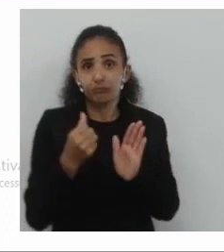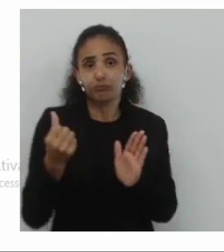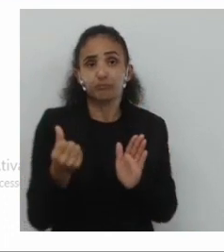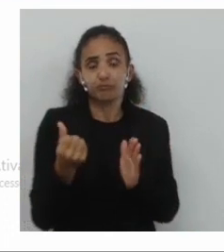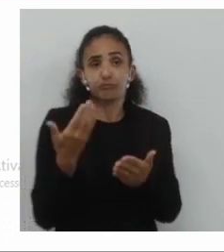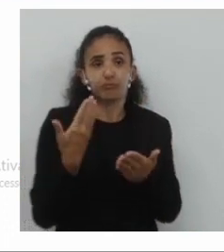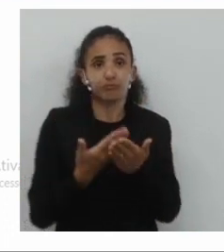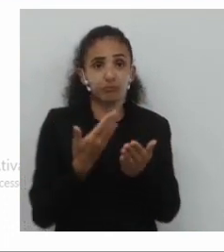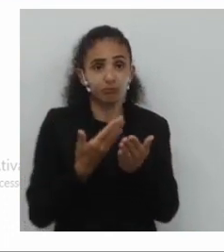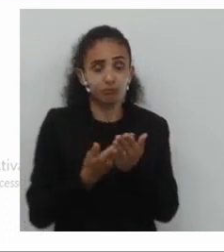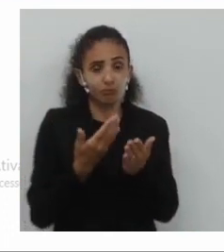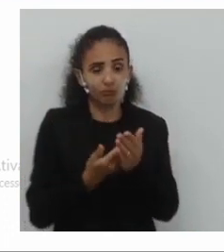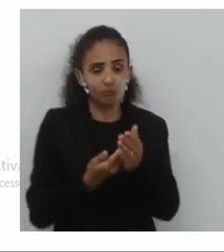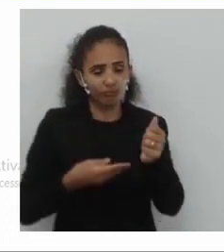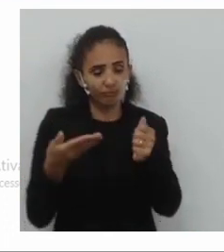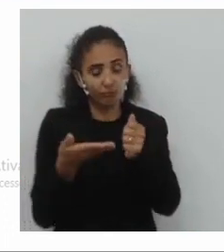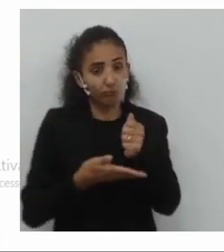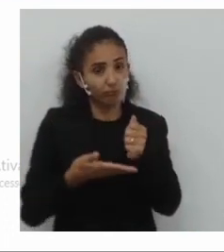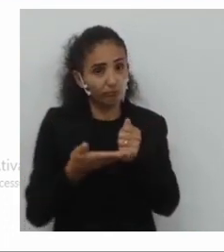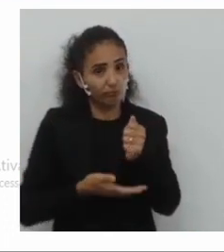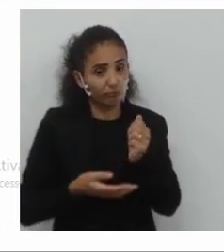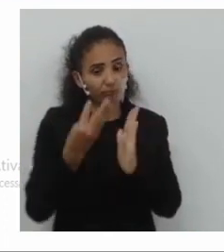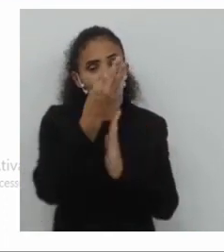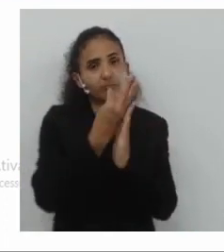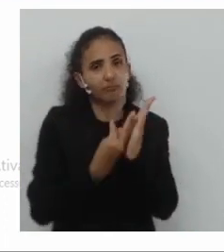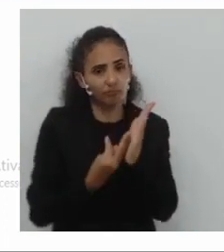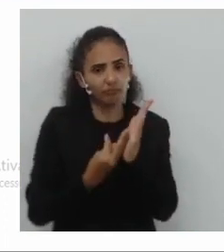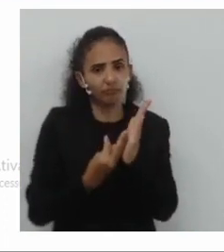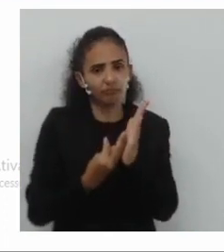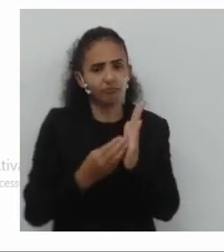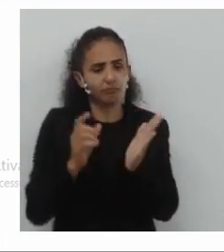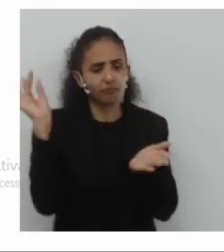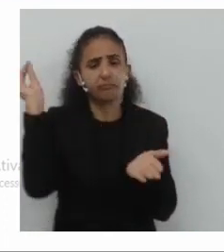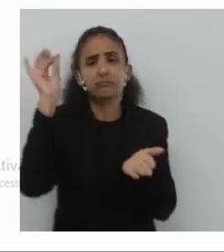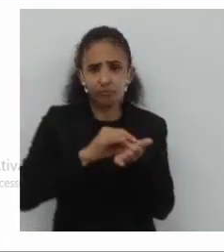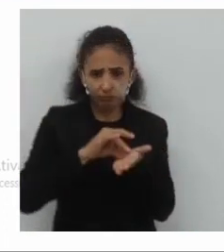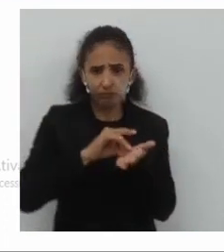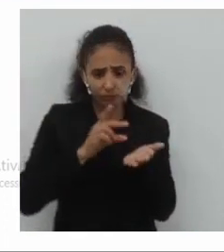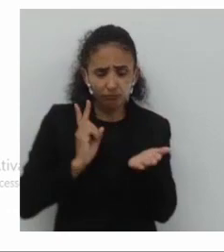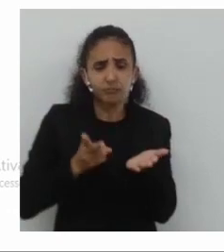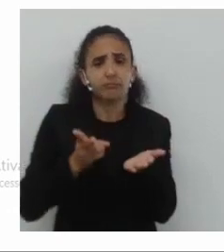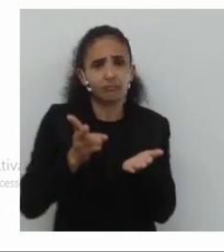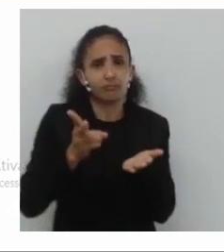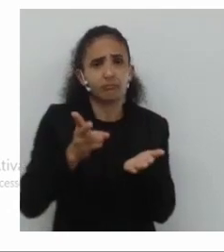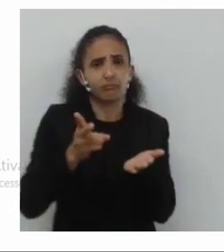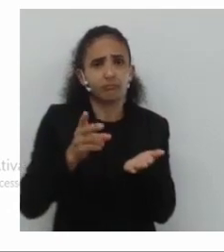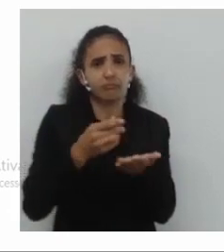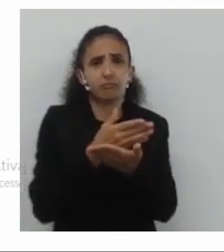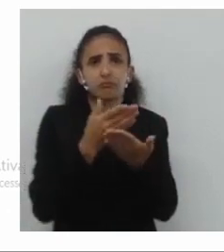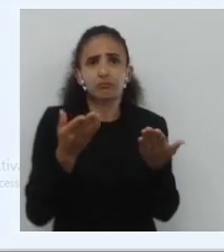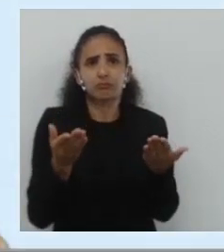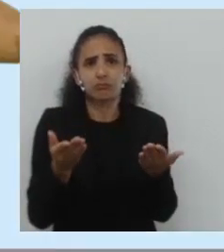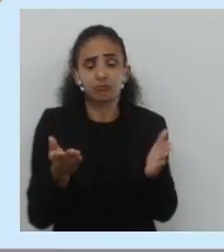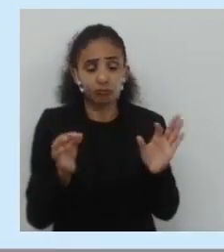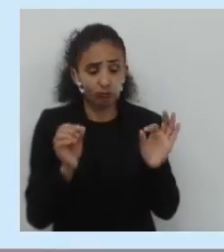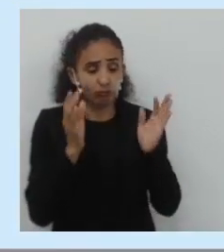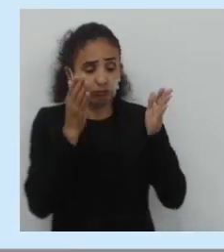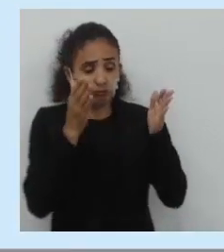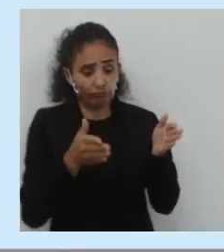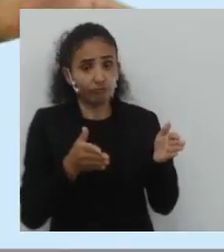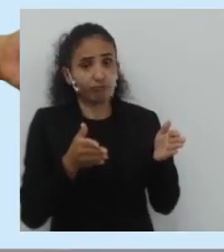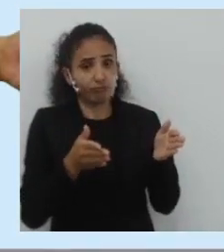Primeiro, buscar a essência do texto e manter-se fiel às ideias do texto. Gente, cortando para mim, nós temos